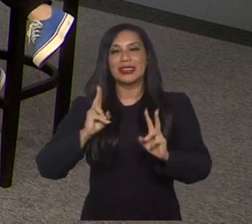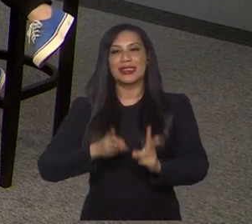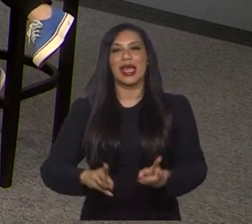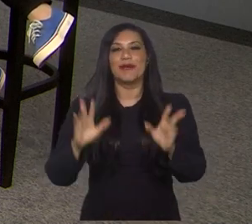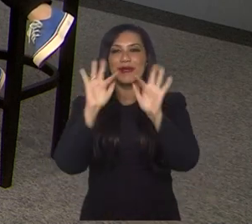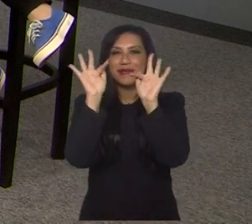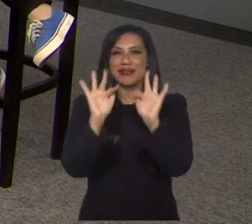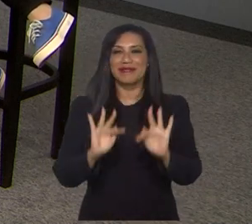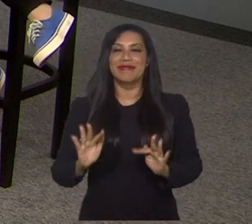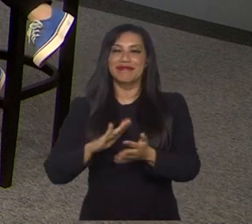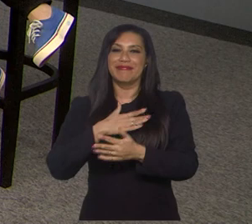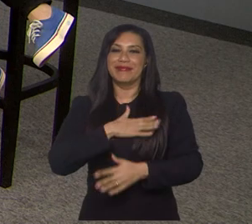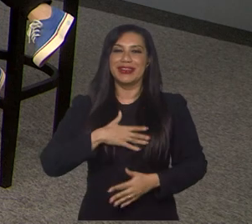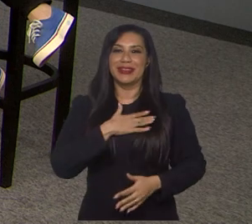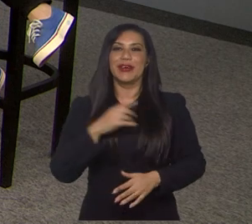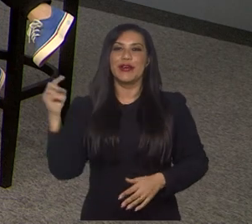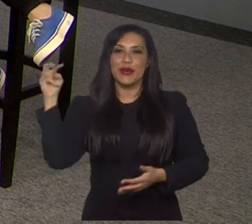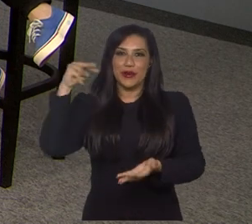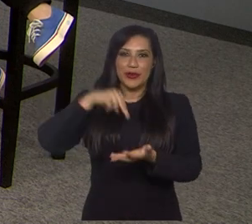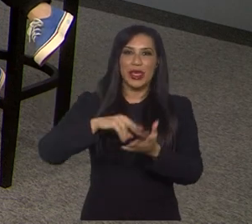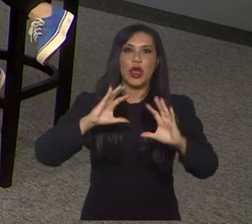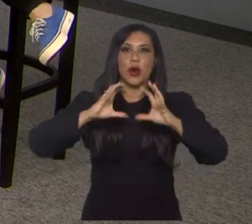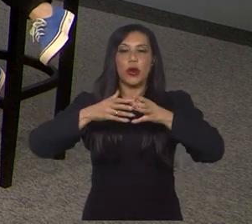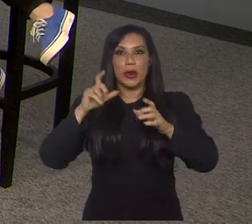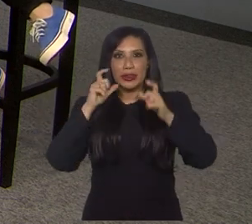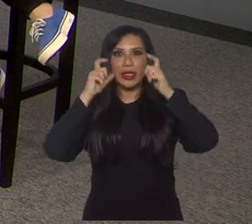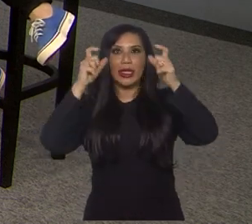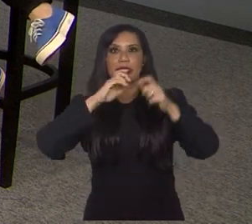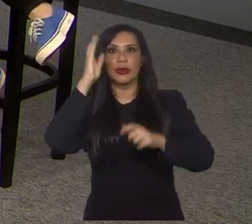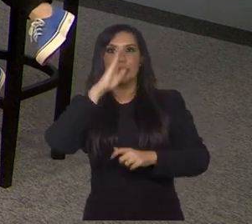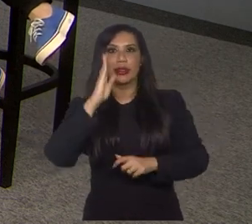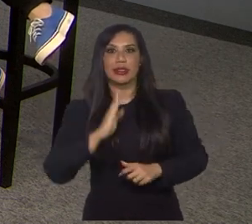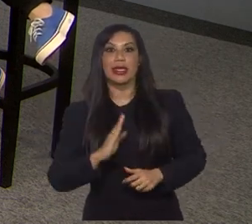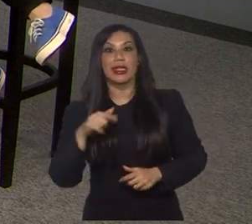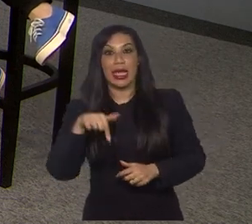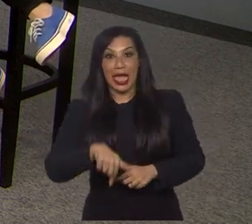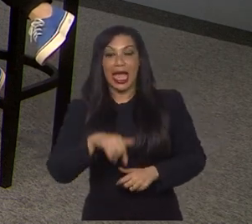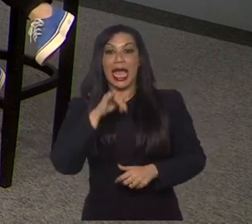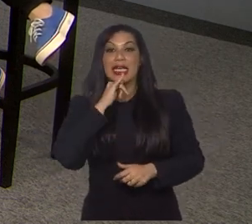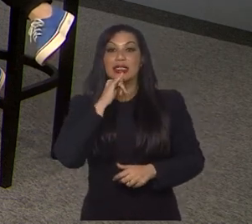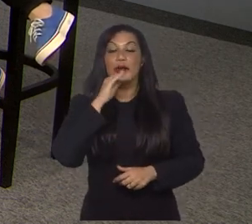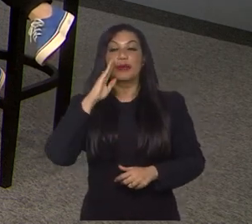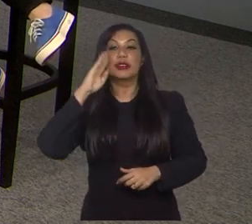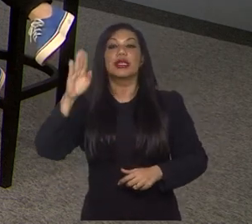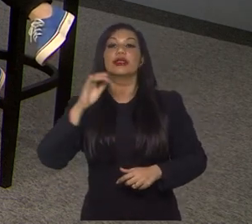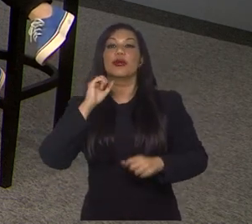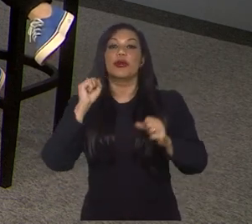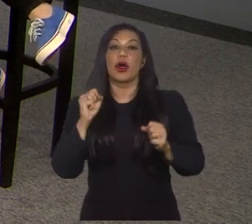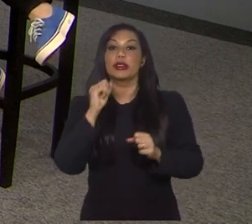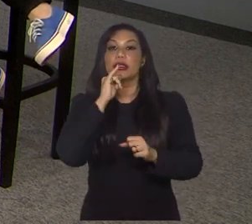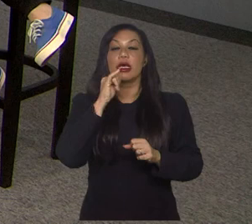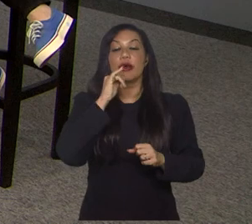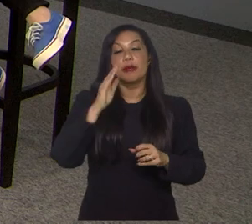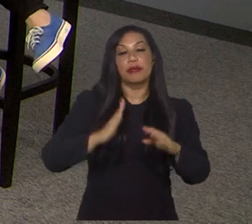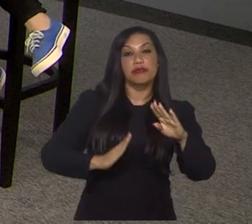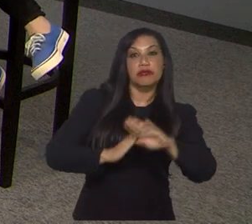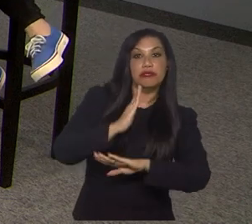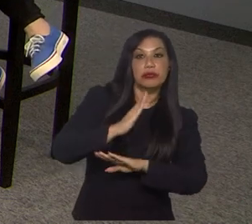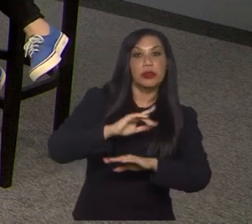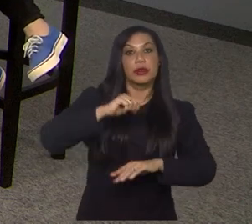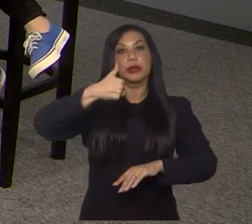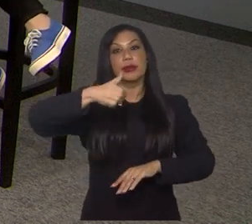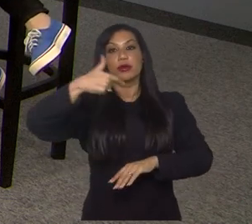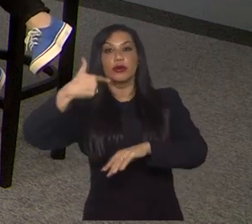estar por aqui. É um grupo que interessa muito o Brasil, né? Porque o primeiro cruzamento da seleção, independente se avançar na primeira ou na